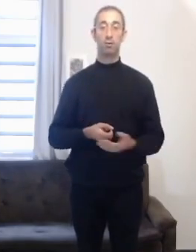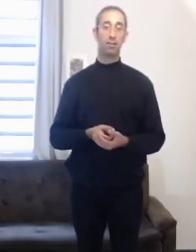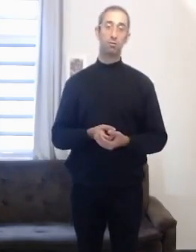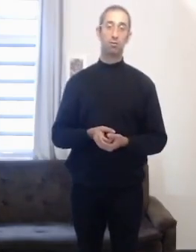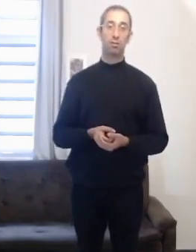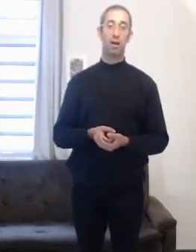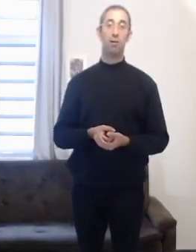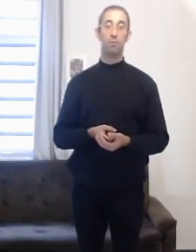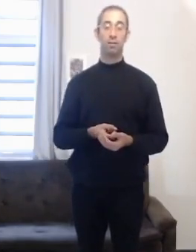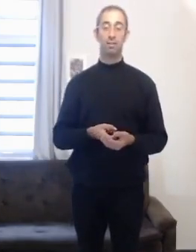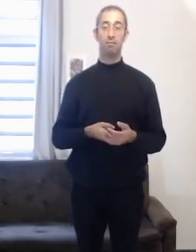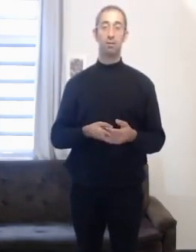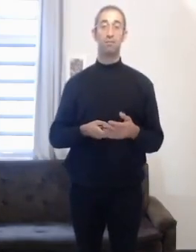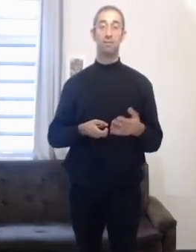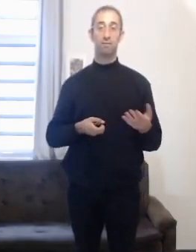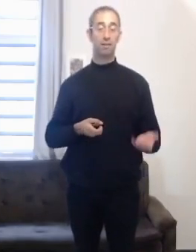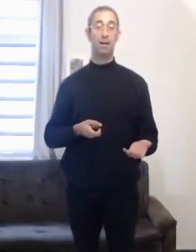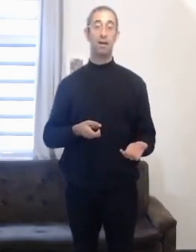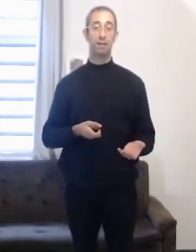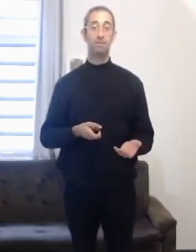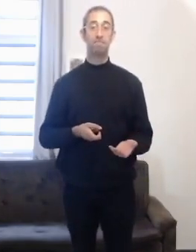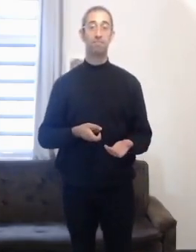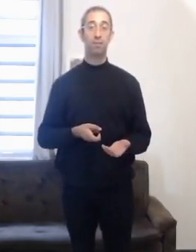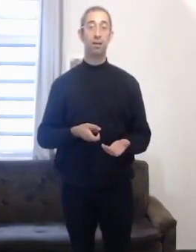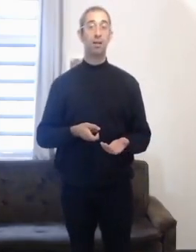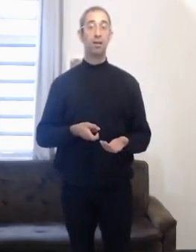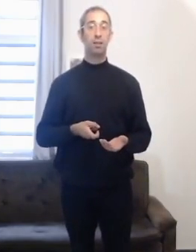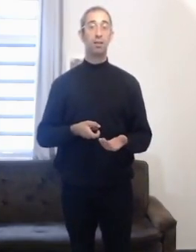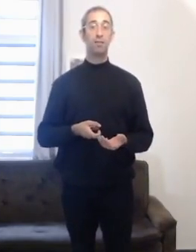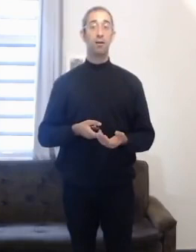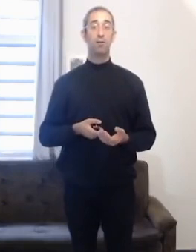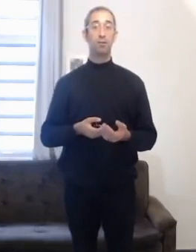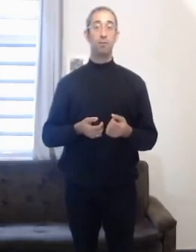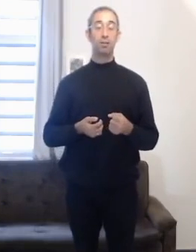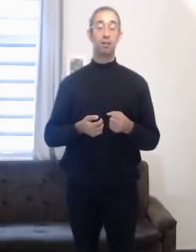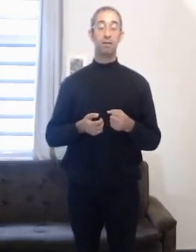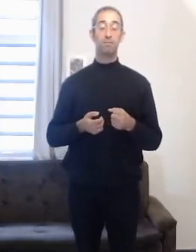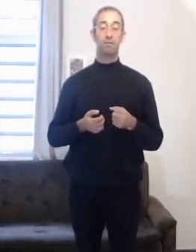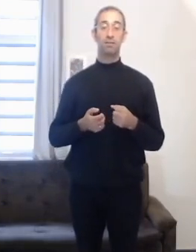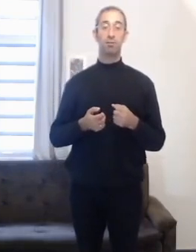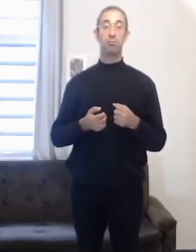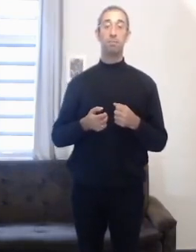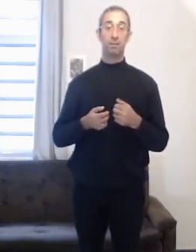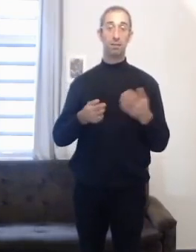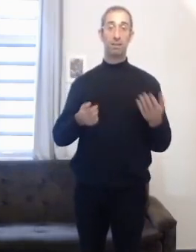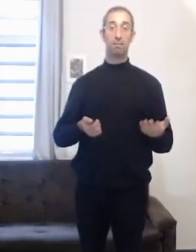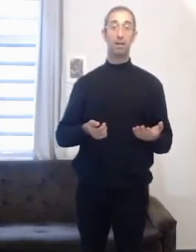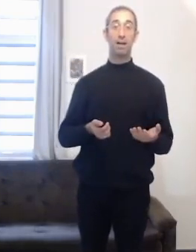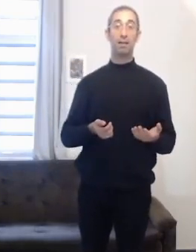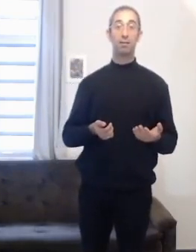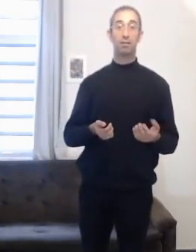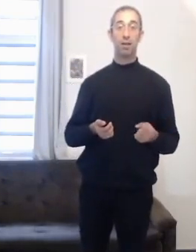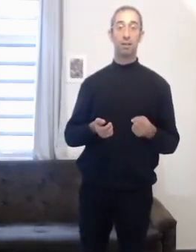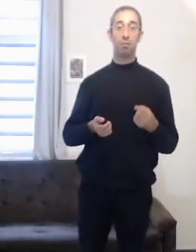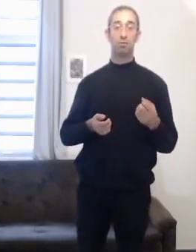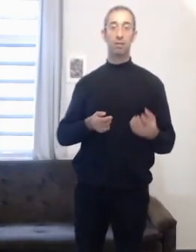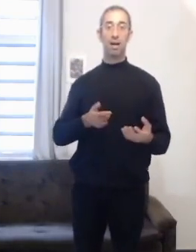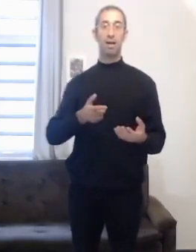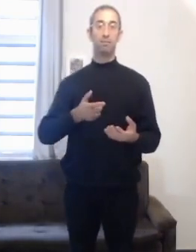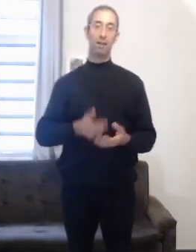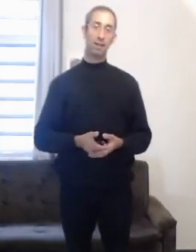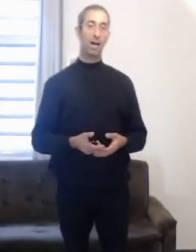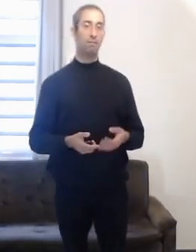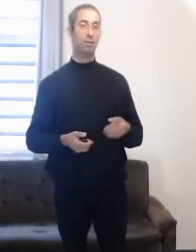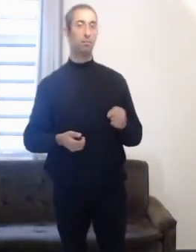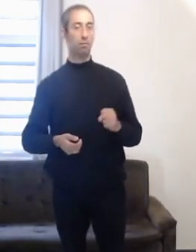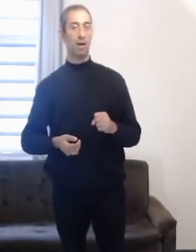certo processo social, por exemplo, especificar, né? E Você pode também fazer uma pesquisa mais aplicada, né?